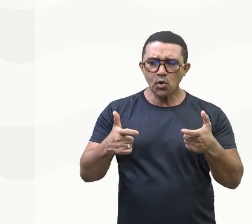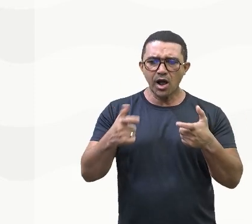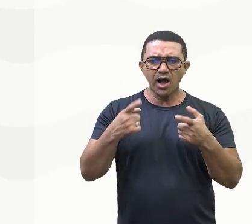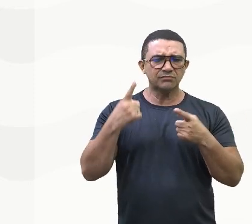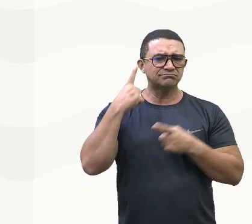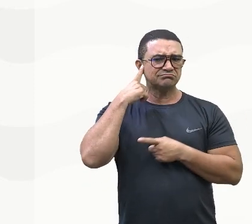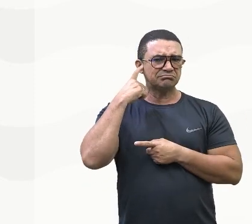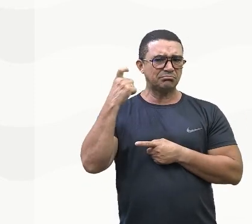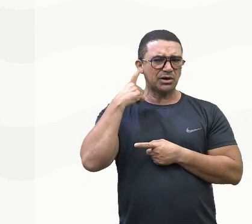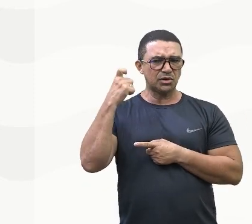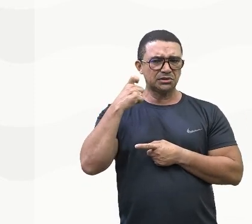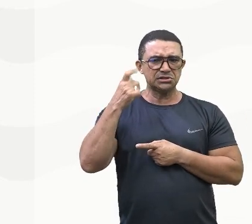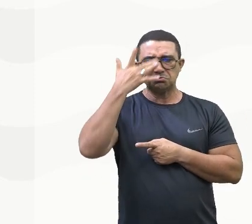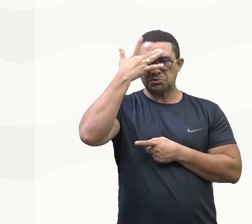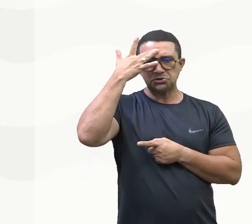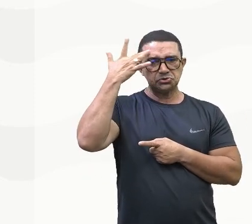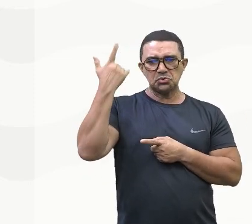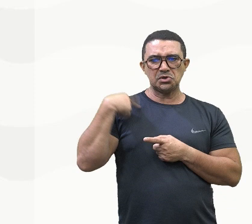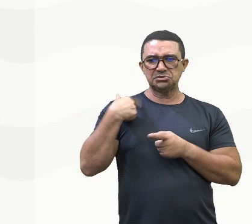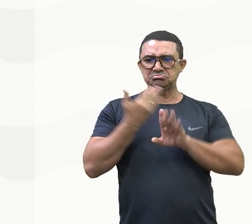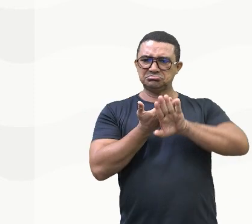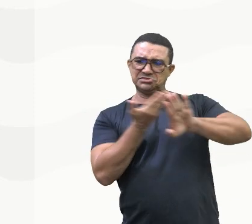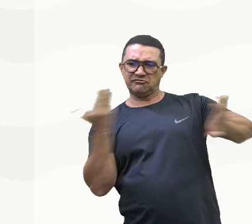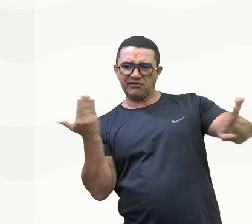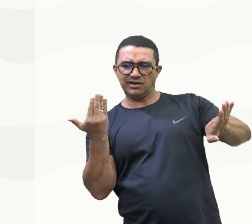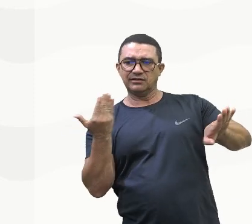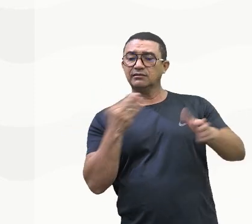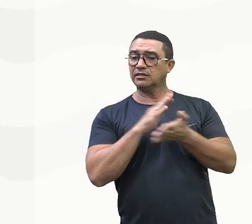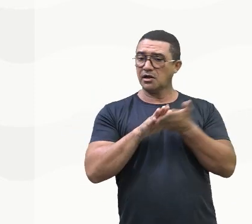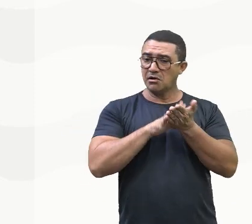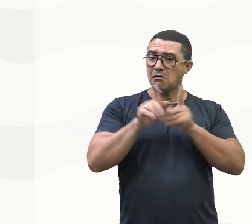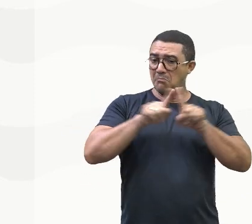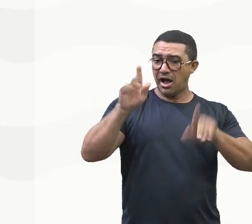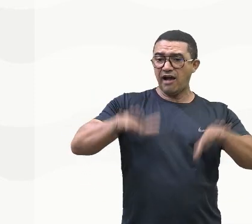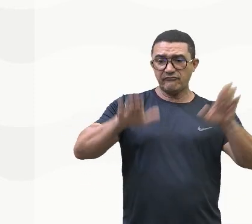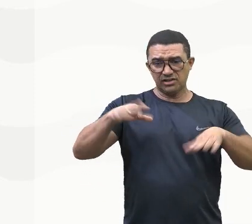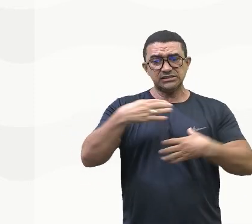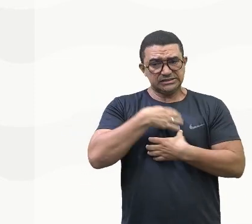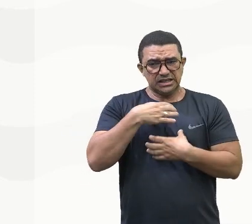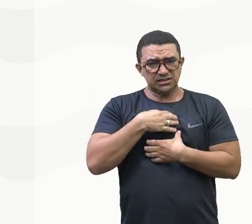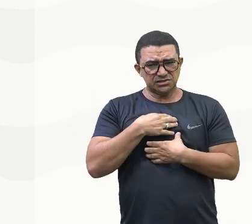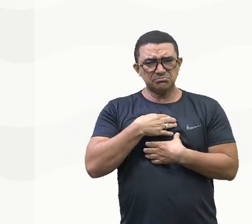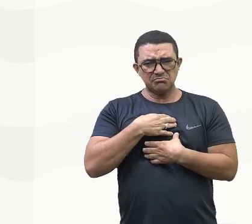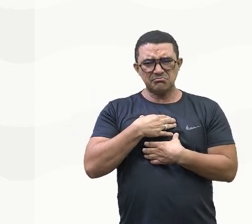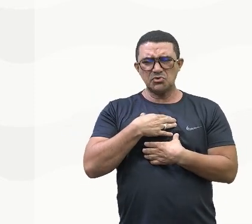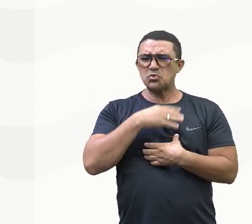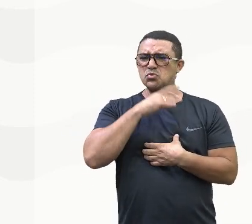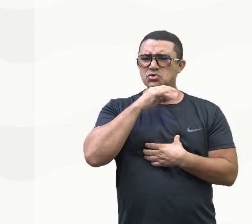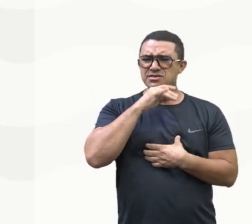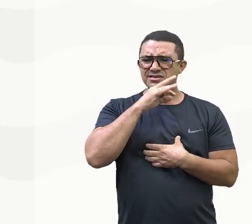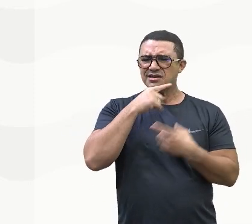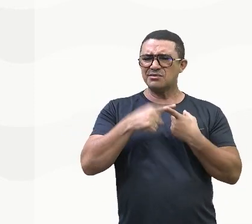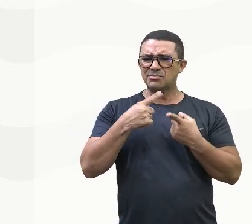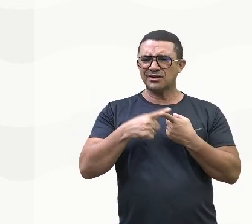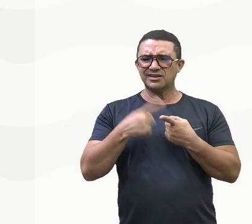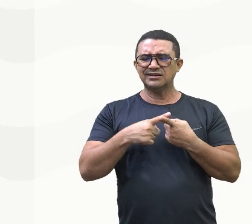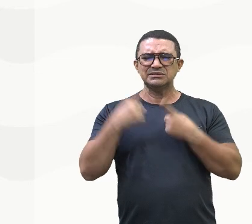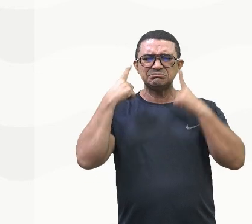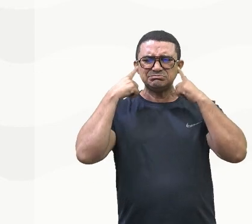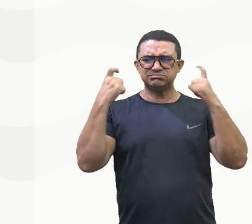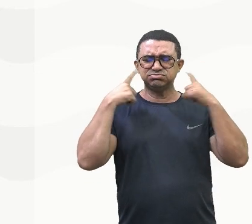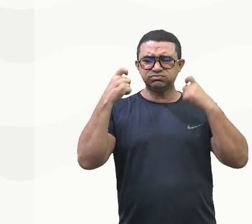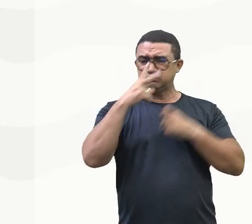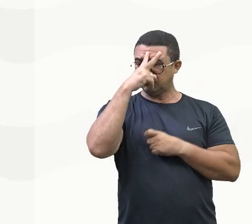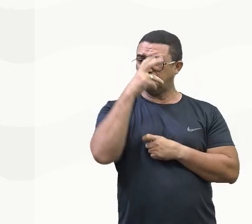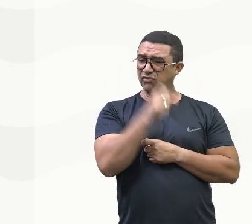dificilmente espanta alguém. Às vezes nos sentimos mal, mas não espanta tanto quanto a poluição sonora, a poluição visual ou